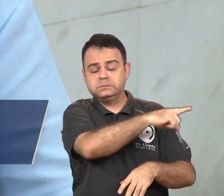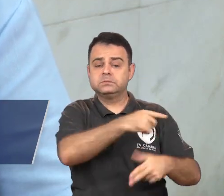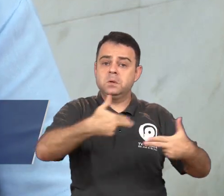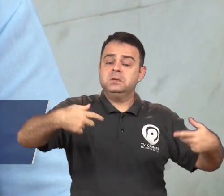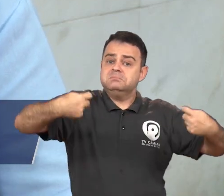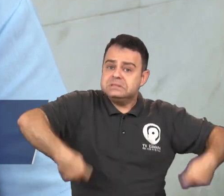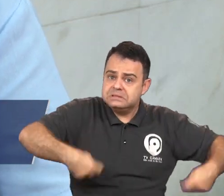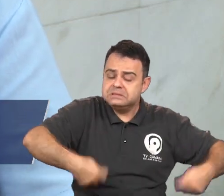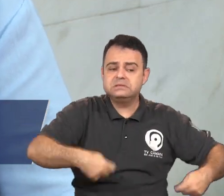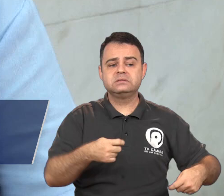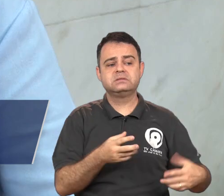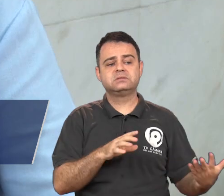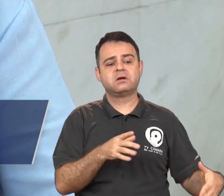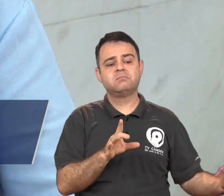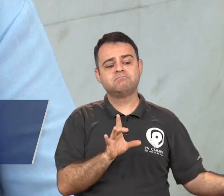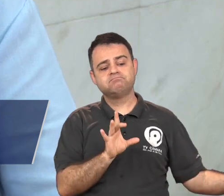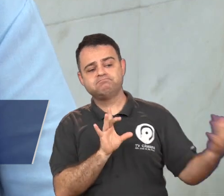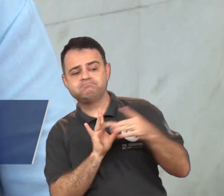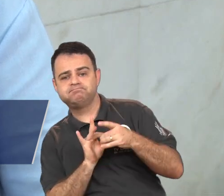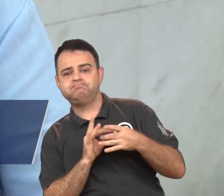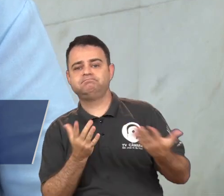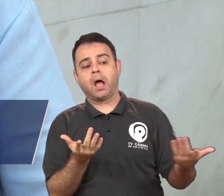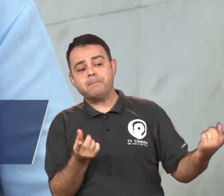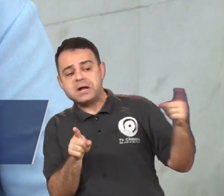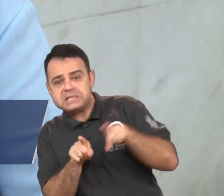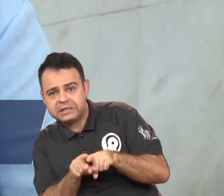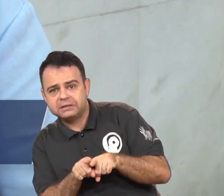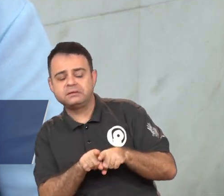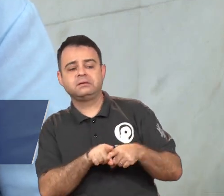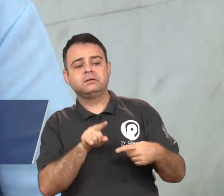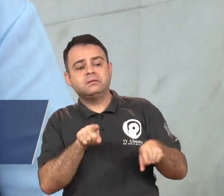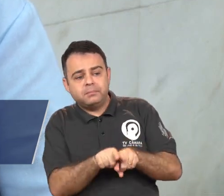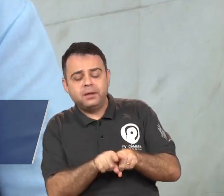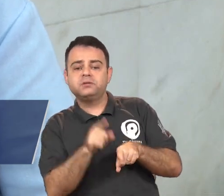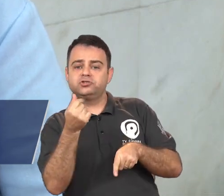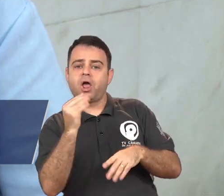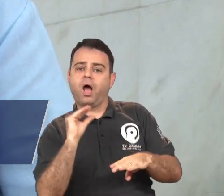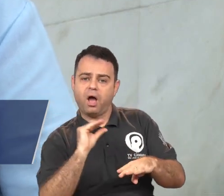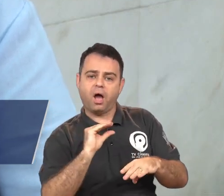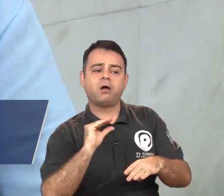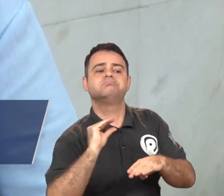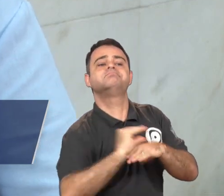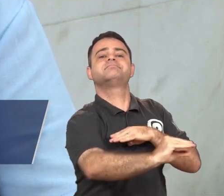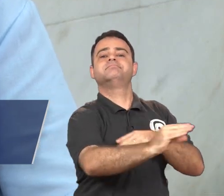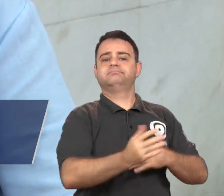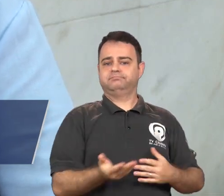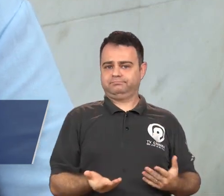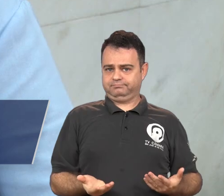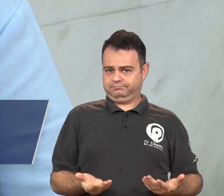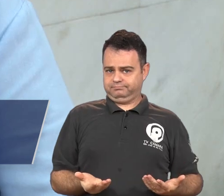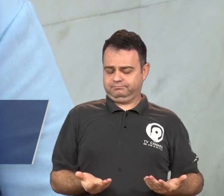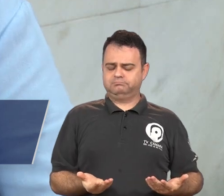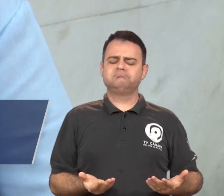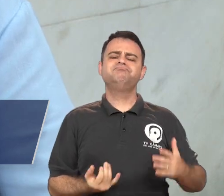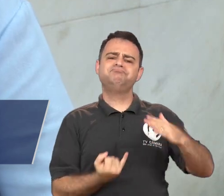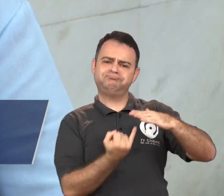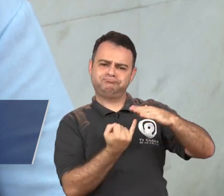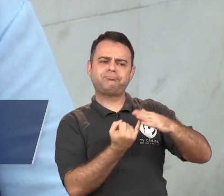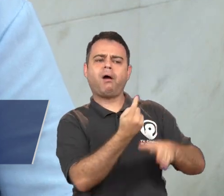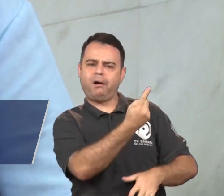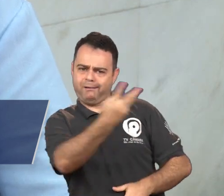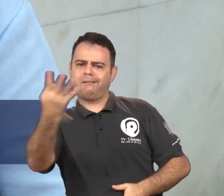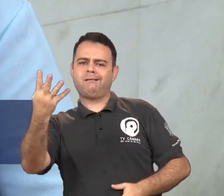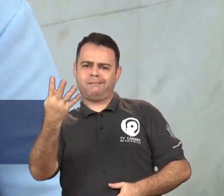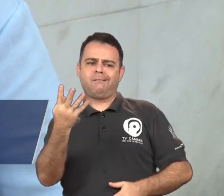precisaram da parceria, da ajuda. Então, a gente já vem também com várias